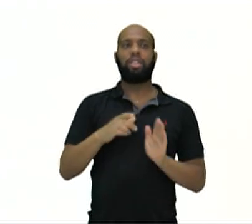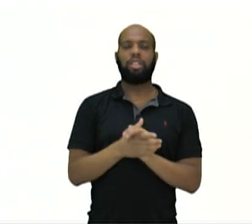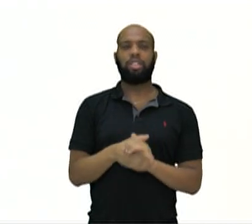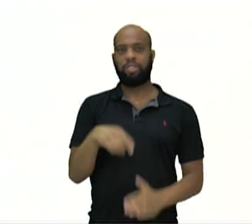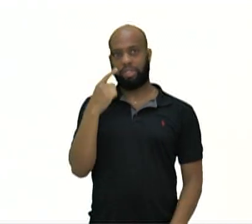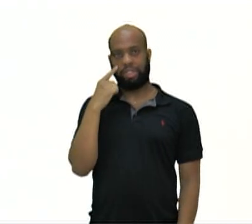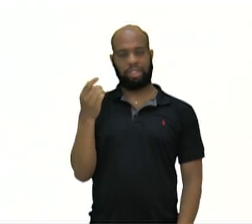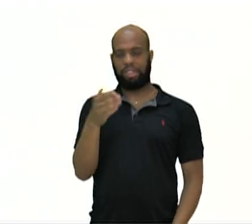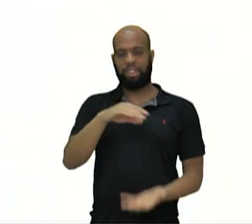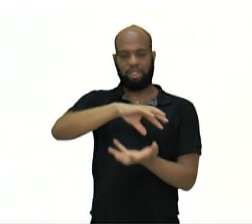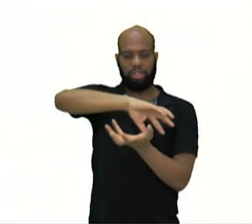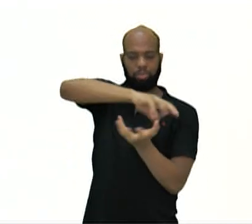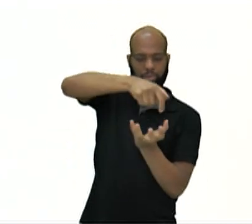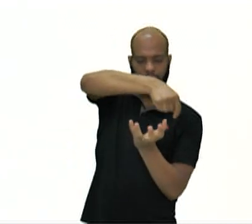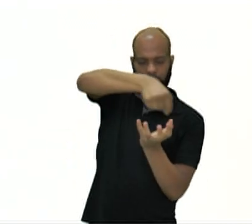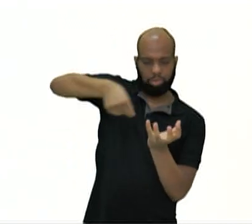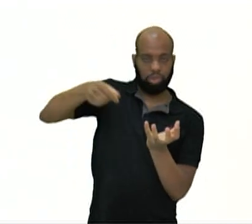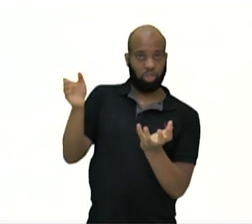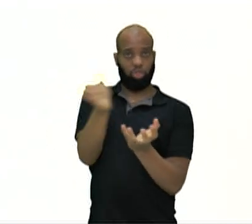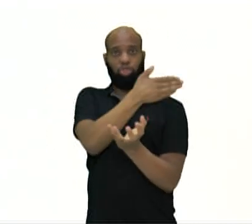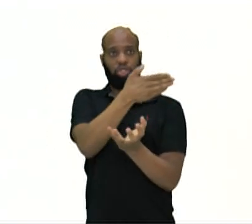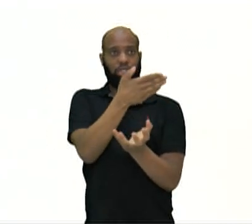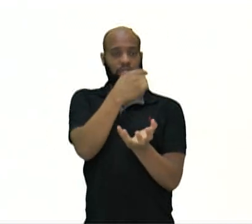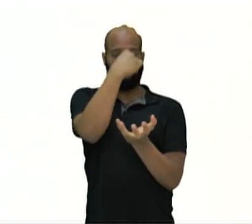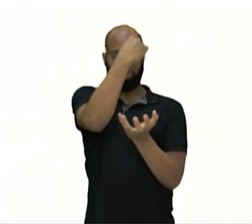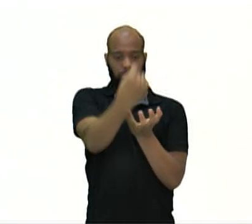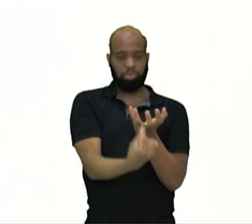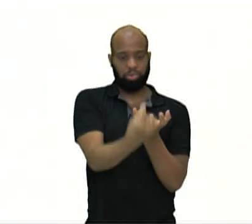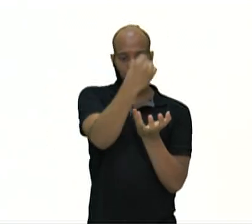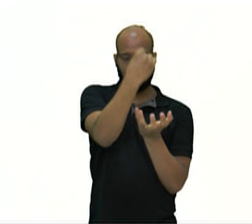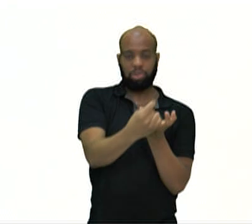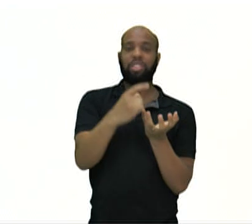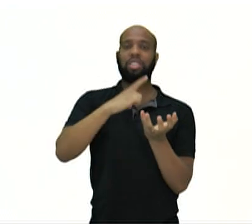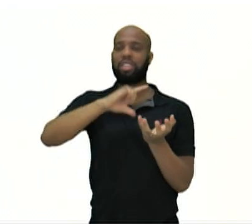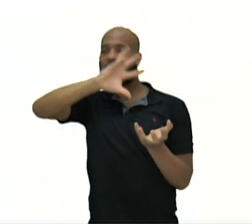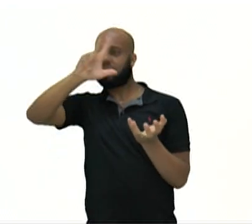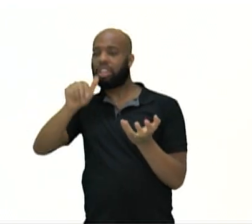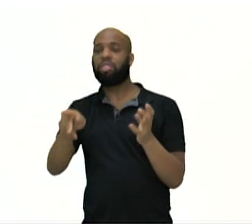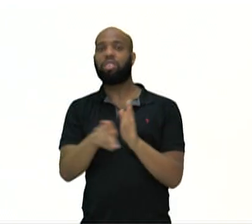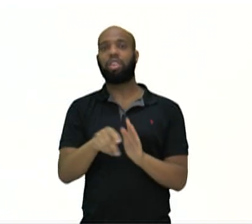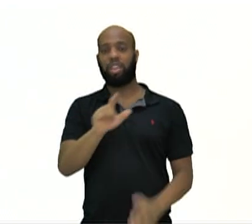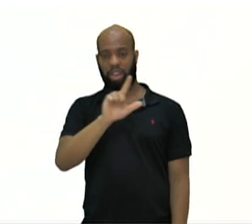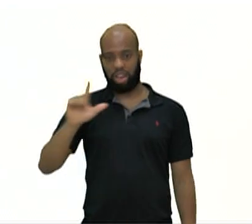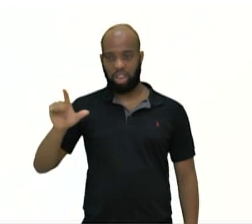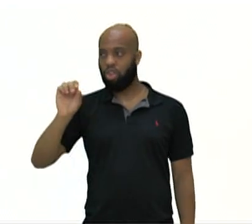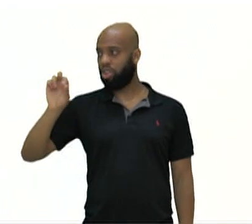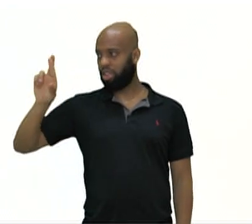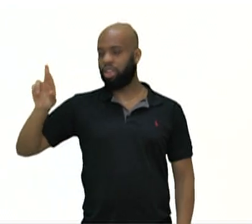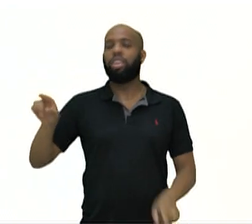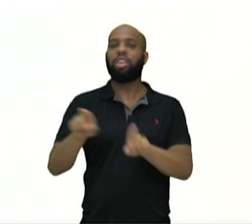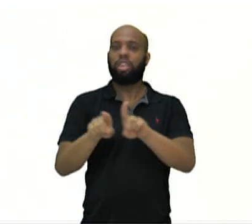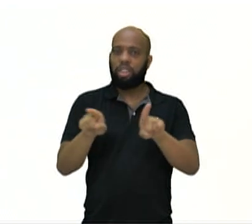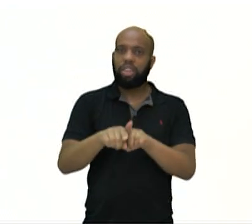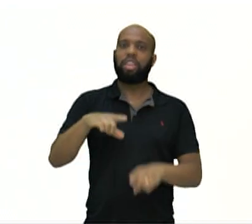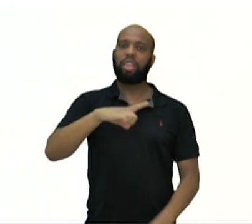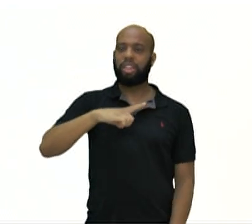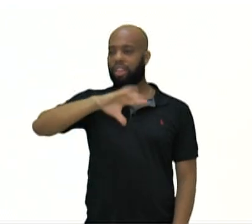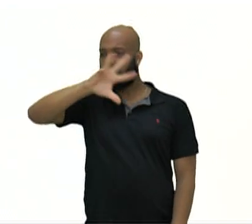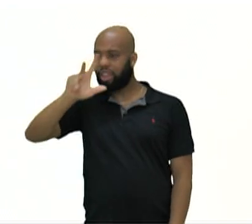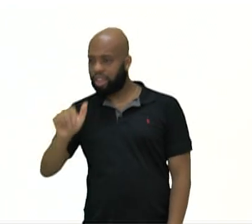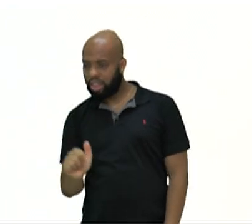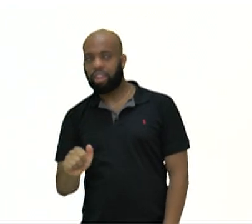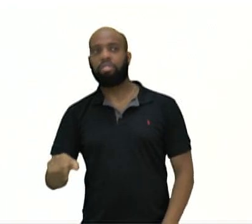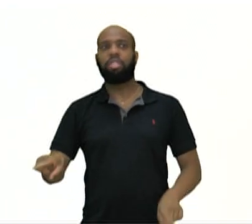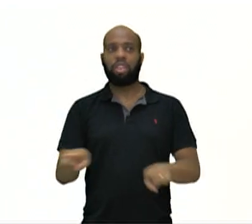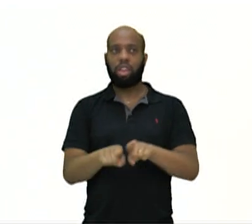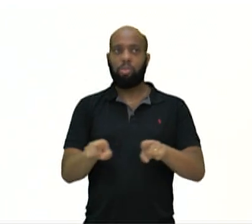esquece a linha do Equador agora, ó, tem toda essa área aqui da África no hemisfério leste, oriental, e tem essa área aqui, ó, que é